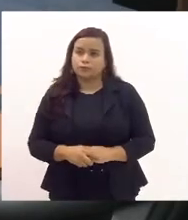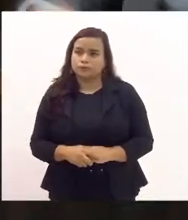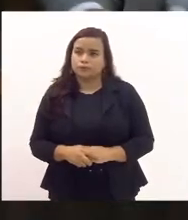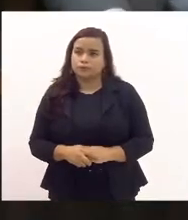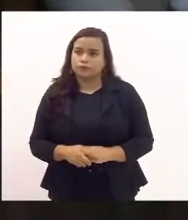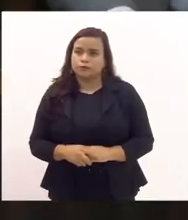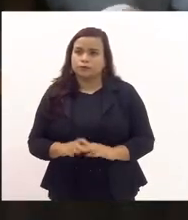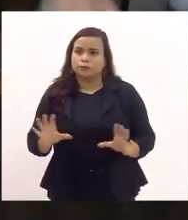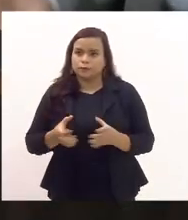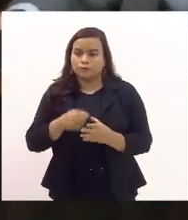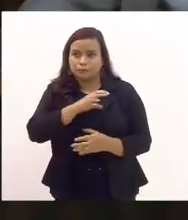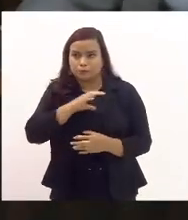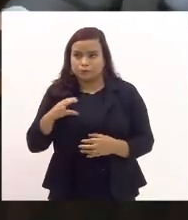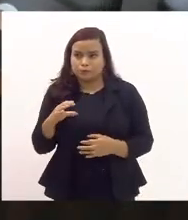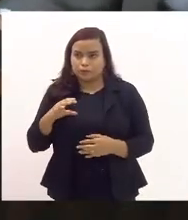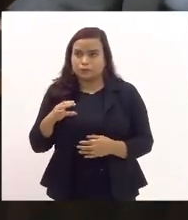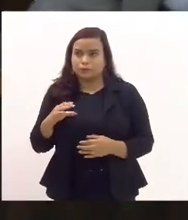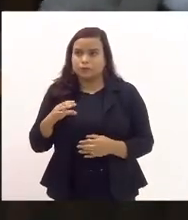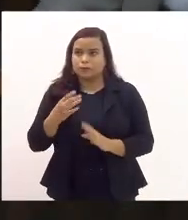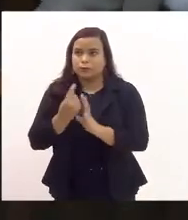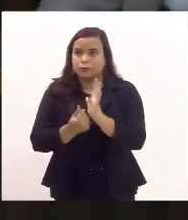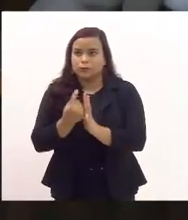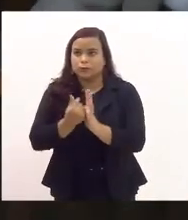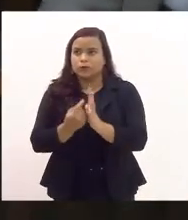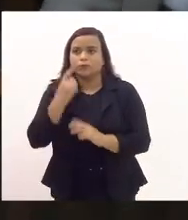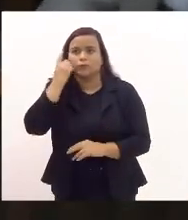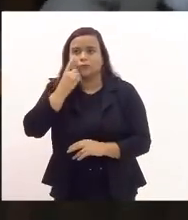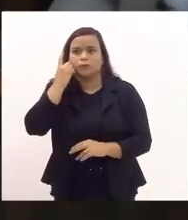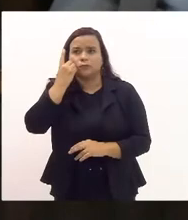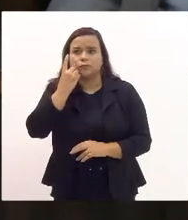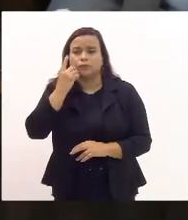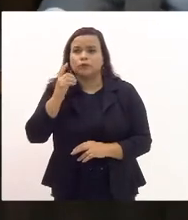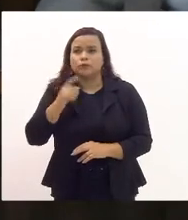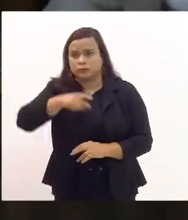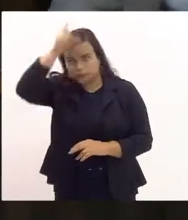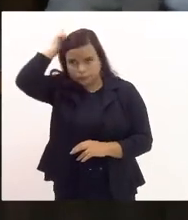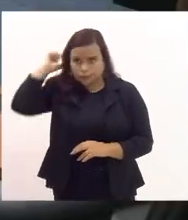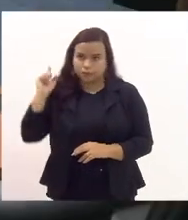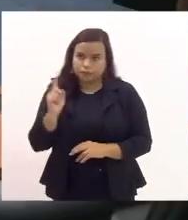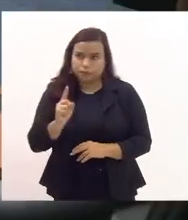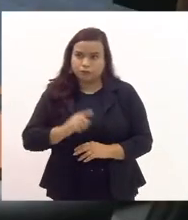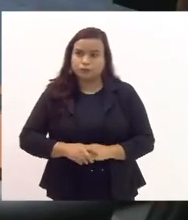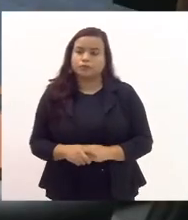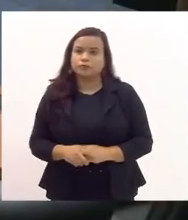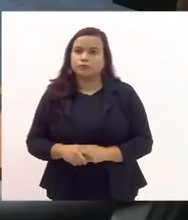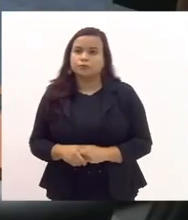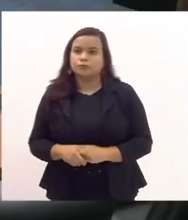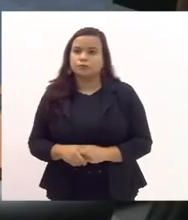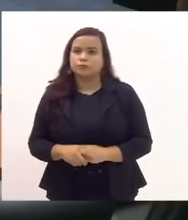e pela comissão de orçamento Deputado Luiz Paulo